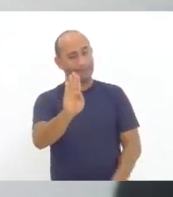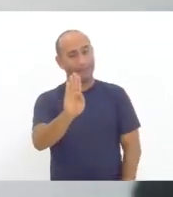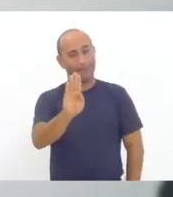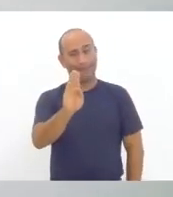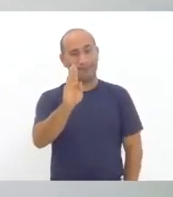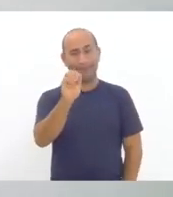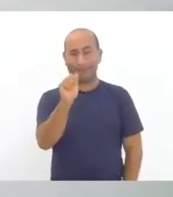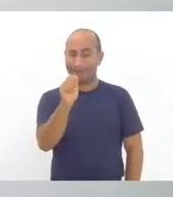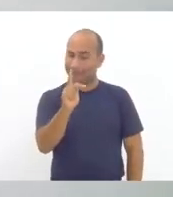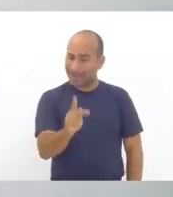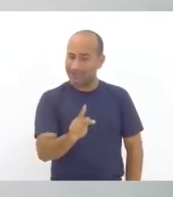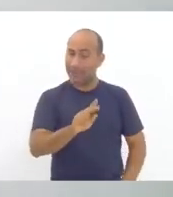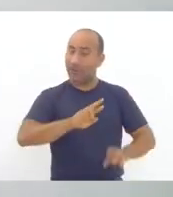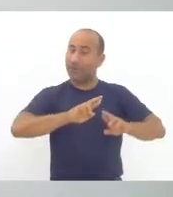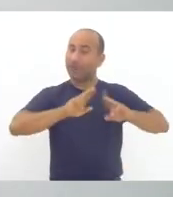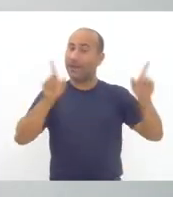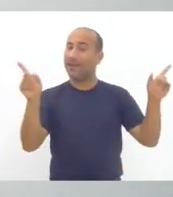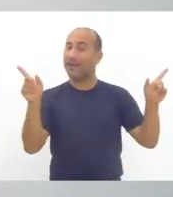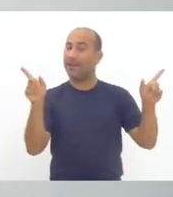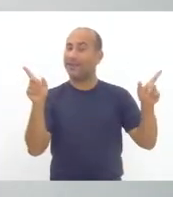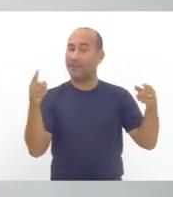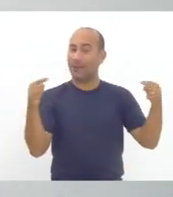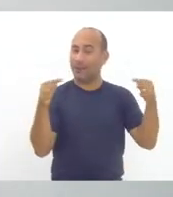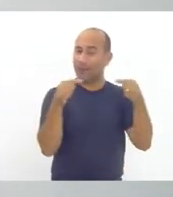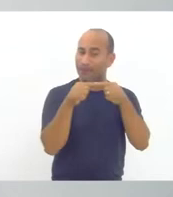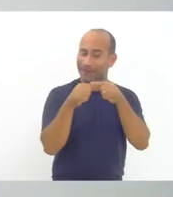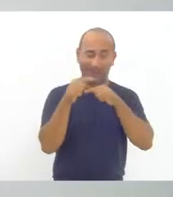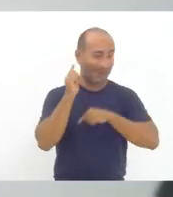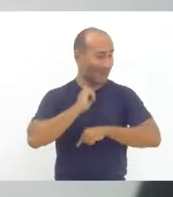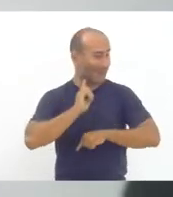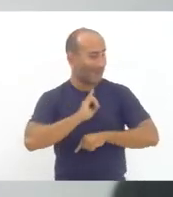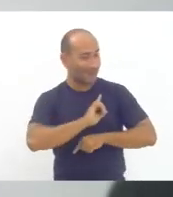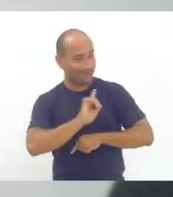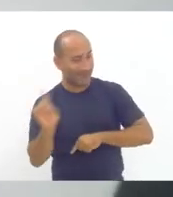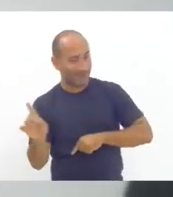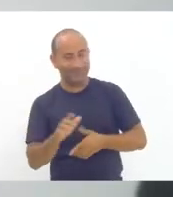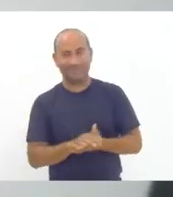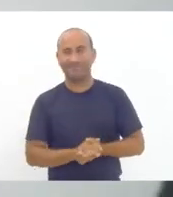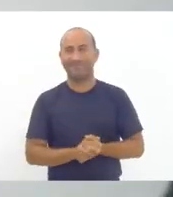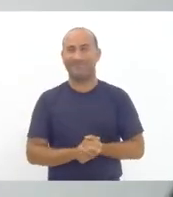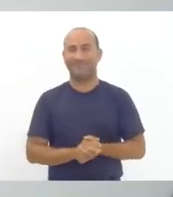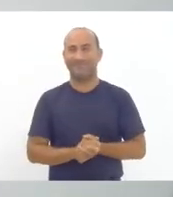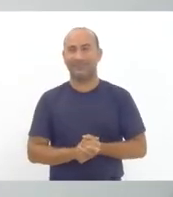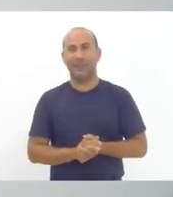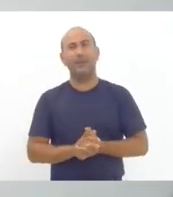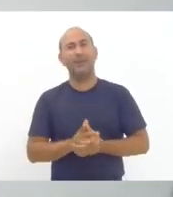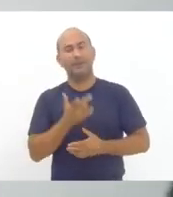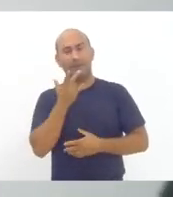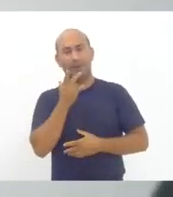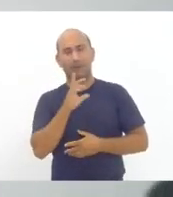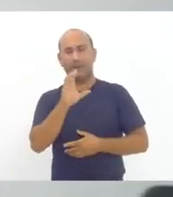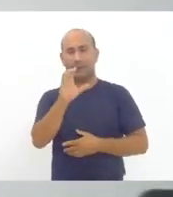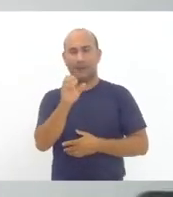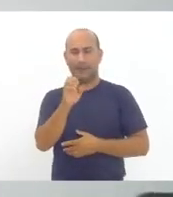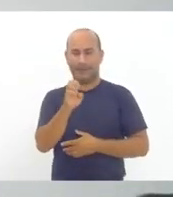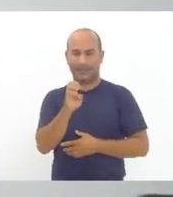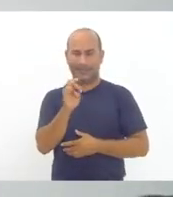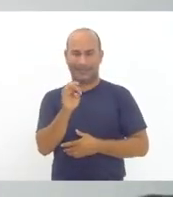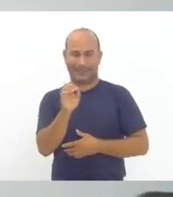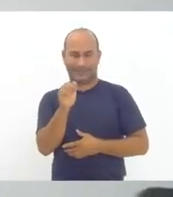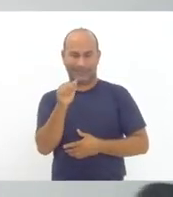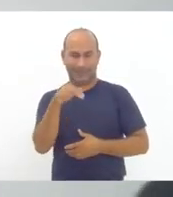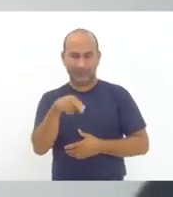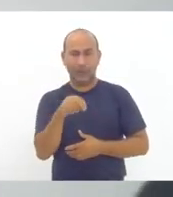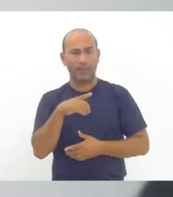que não tinha nada a ver com o Flamengo tudo bem encerrando Caetano tem uma música linda chamada a luz de